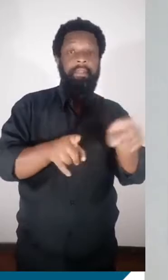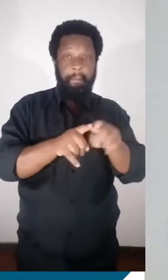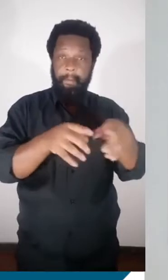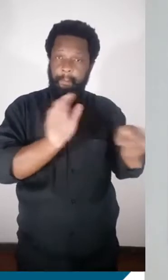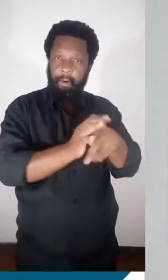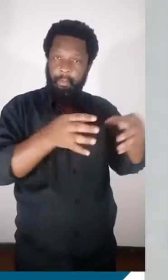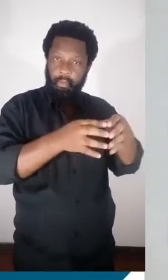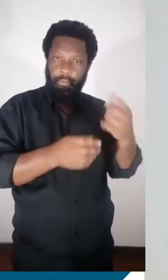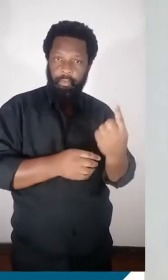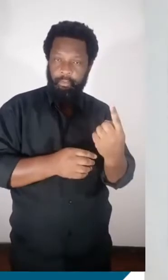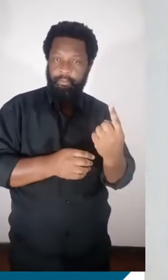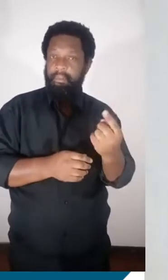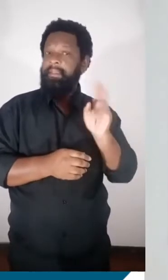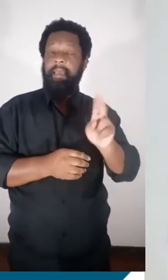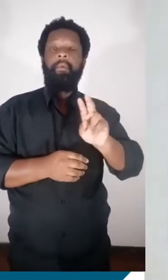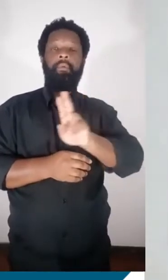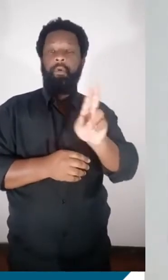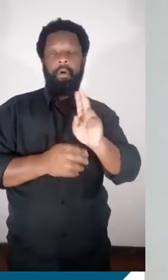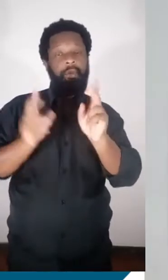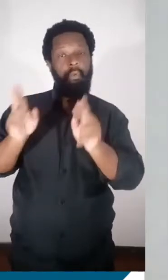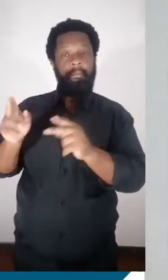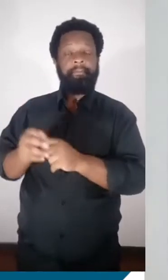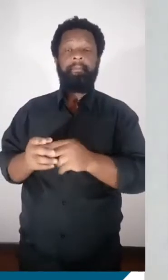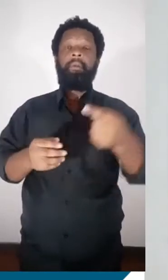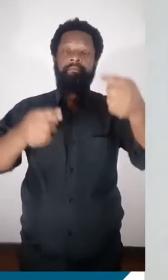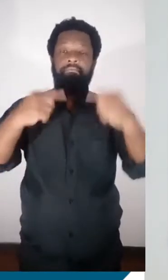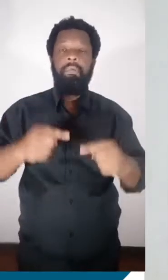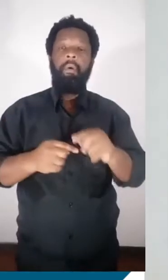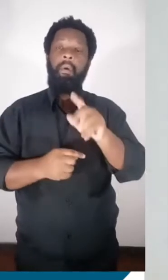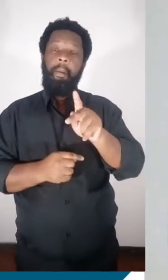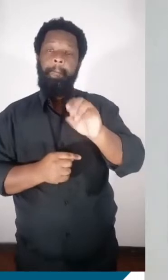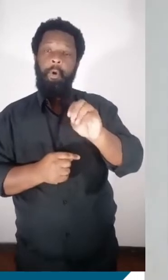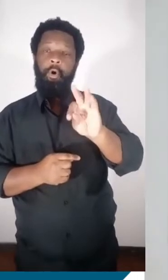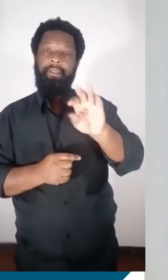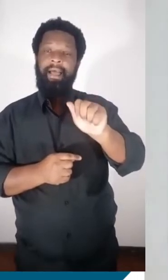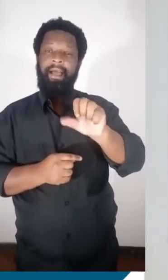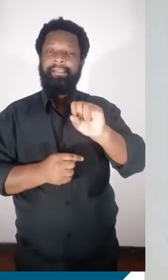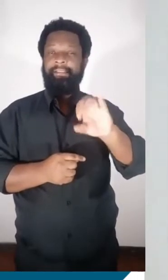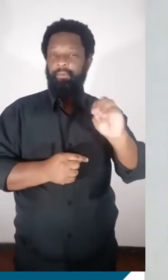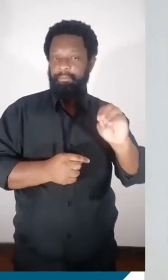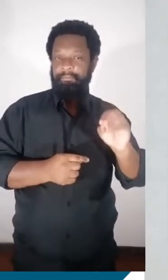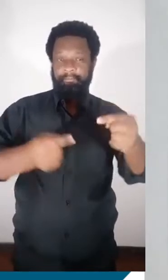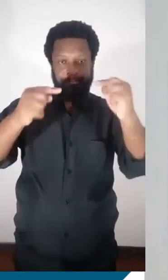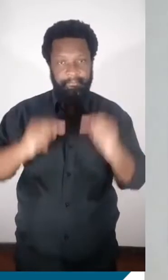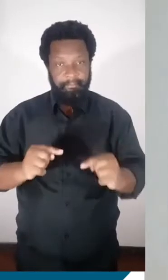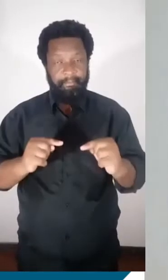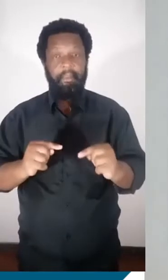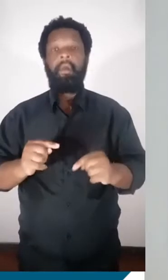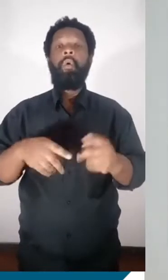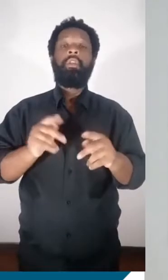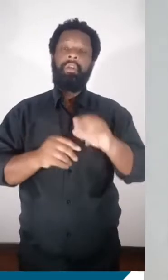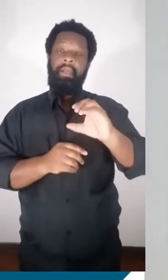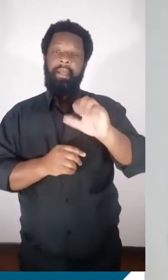fixo, está no grupo 1, então hidróxido de sódio. No caso do potássio, também é grupo 1, então hidróxido de potássio.